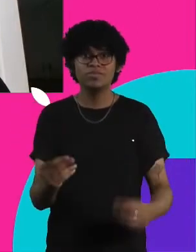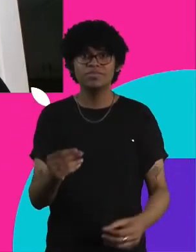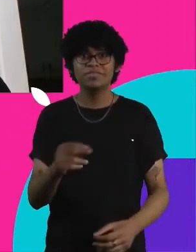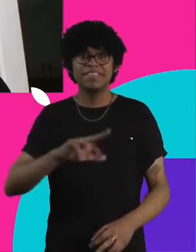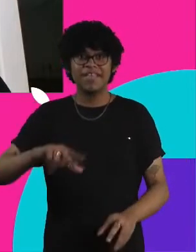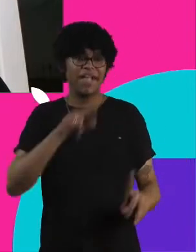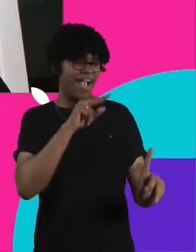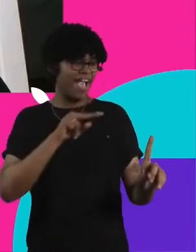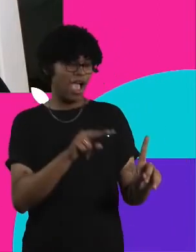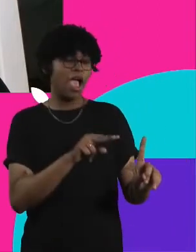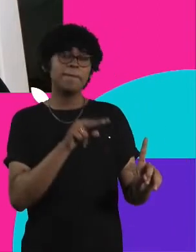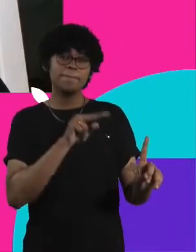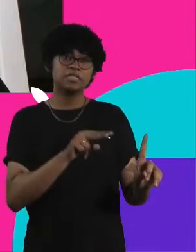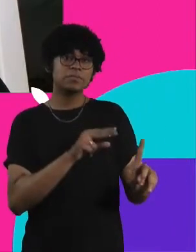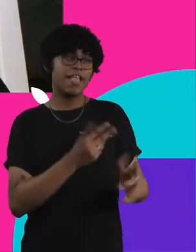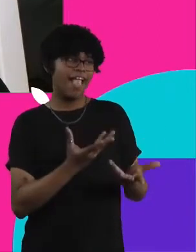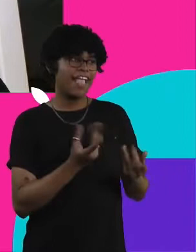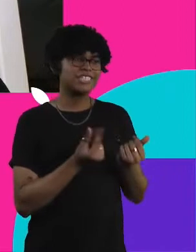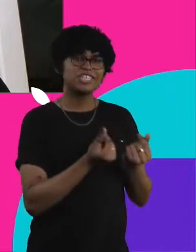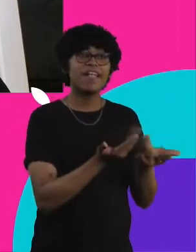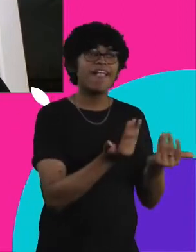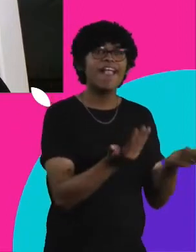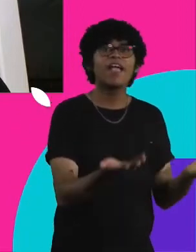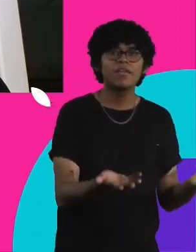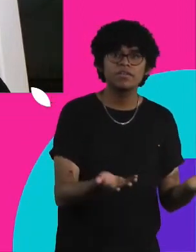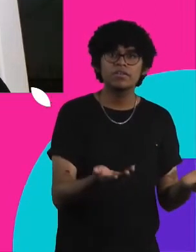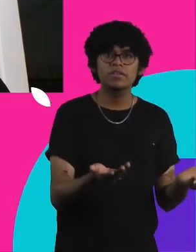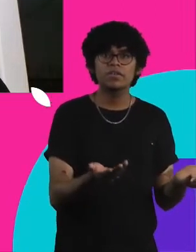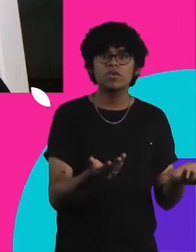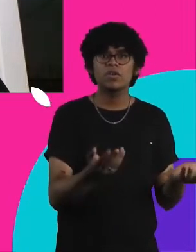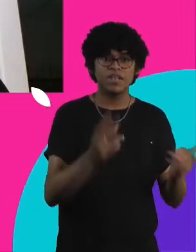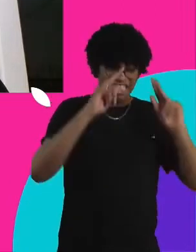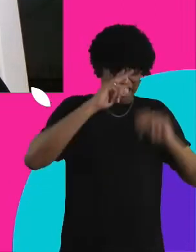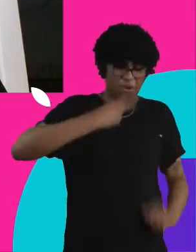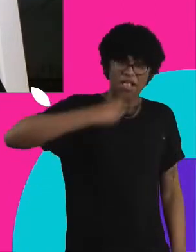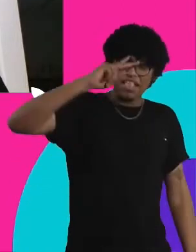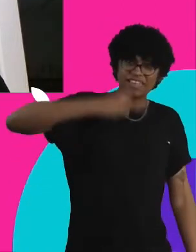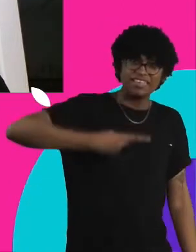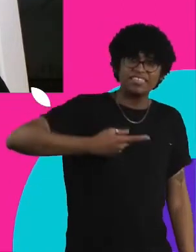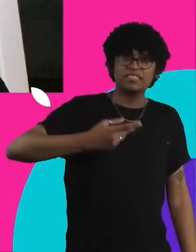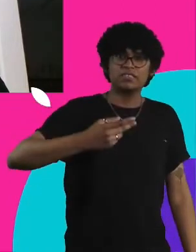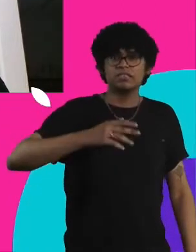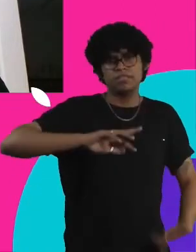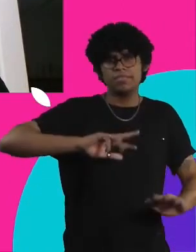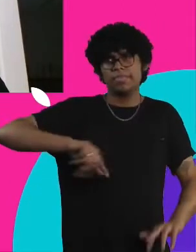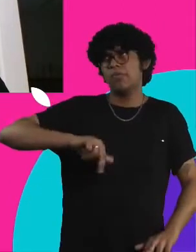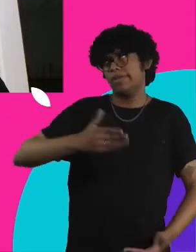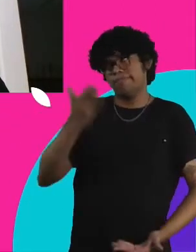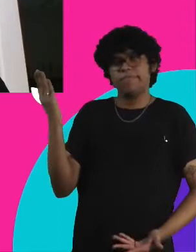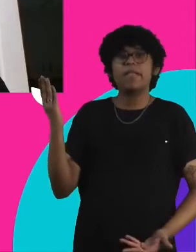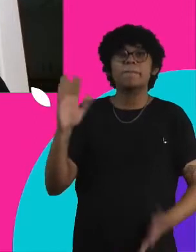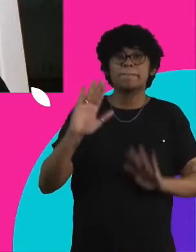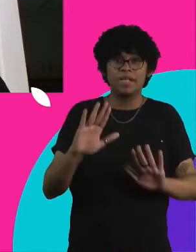só está pensando no lucro, quem só está pensando de forma da mais egoísta possível, que não é o caso dessa tela, o país